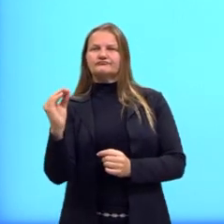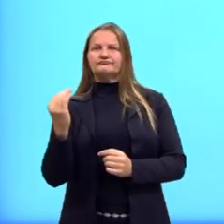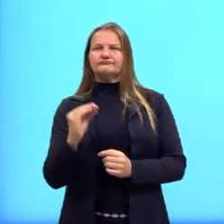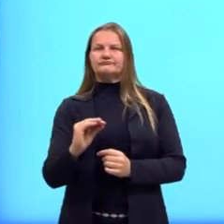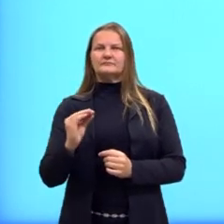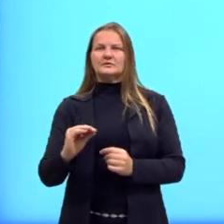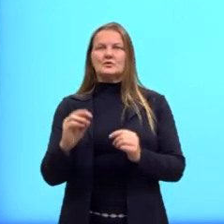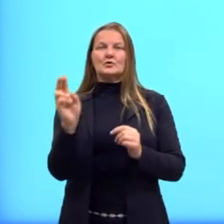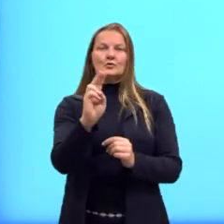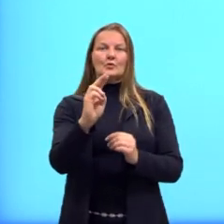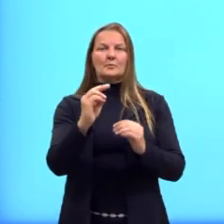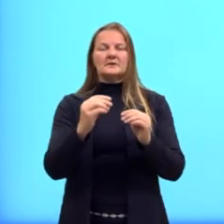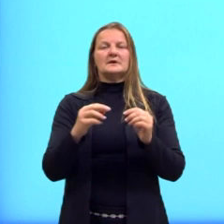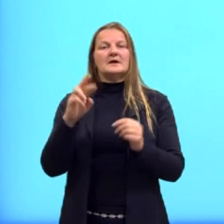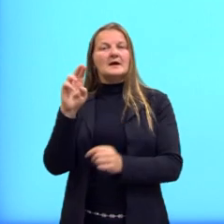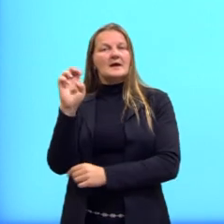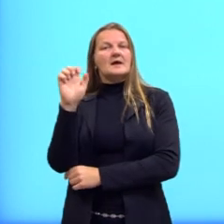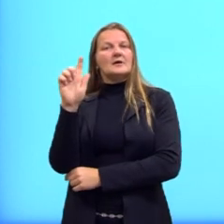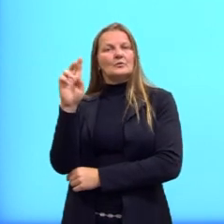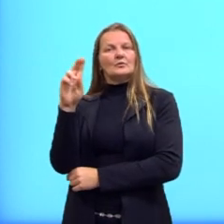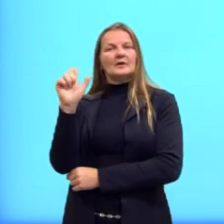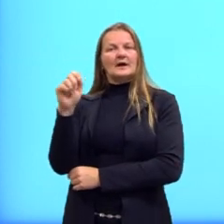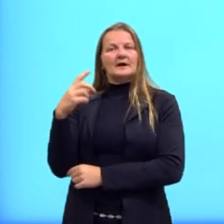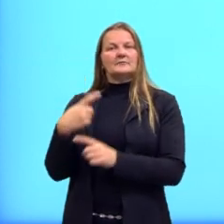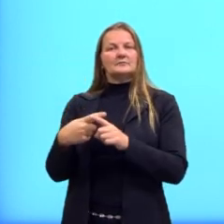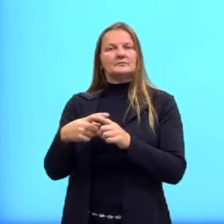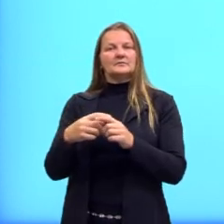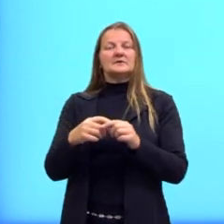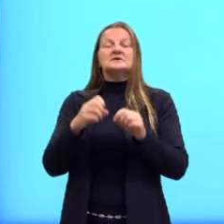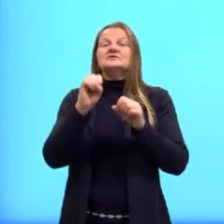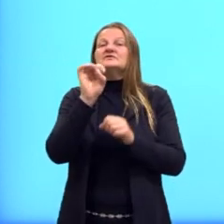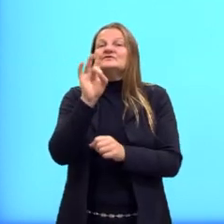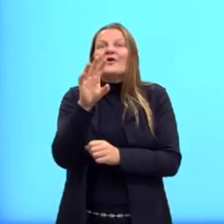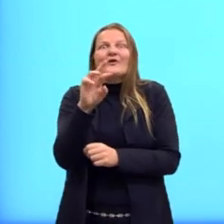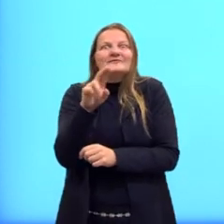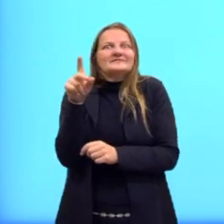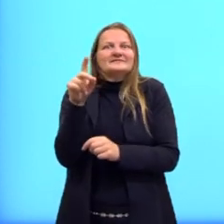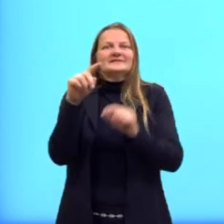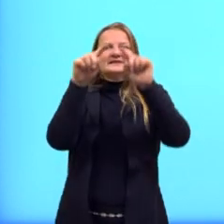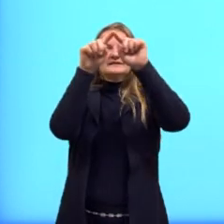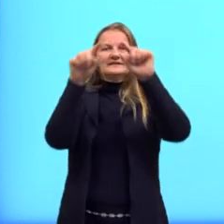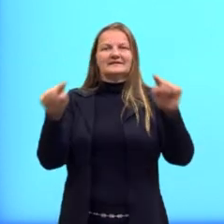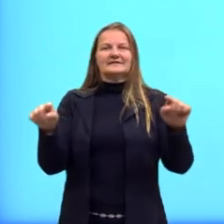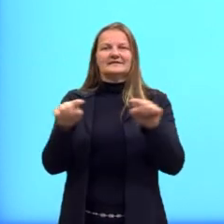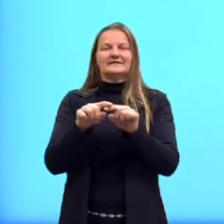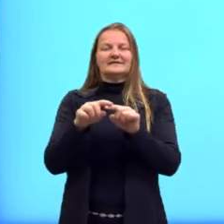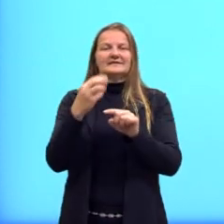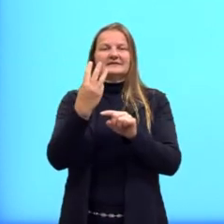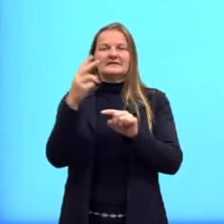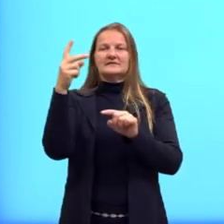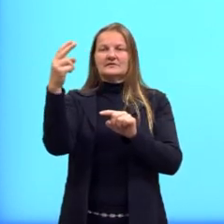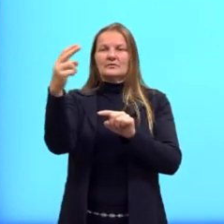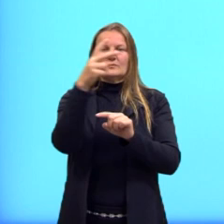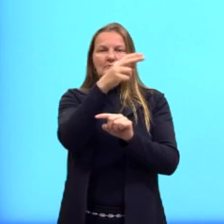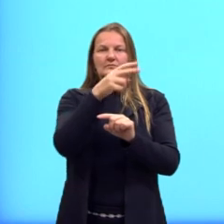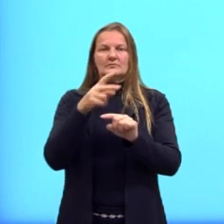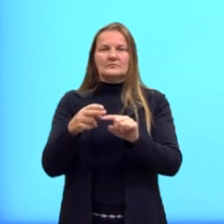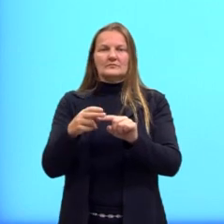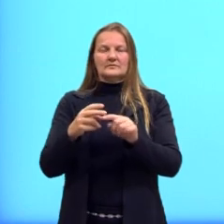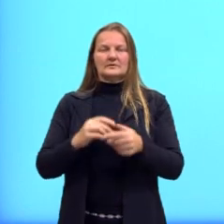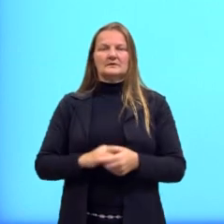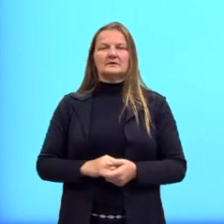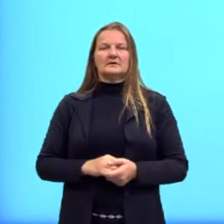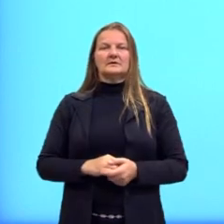nome EA palavra regular ao lado exceto triângulo que recebe o nome de triângulo equilátero e o